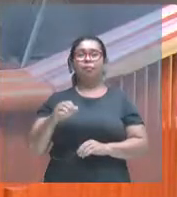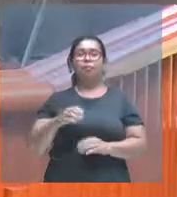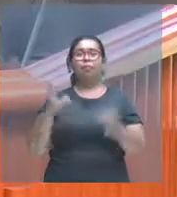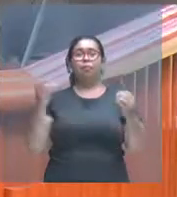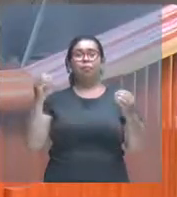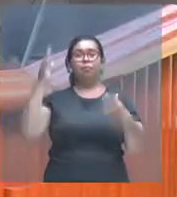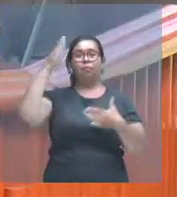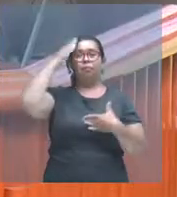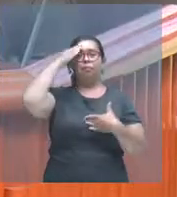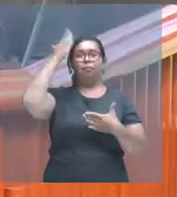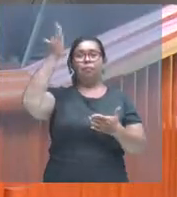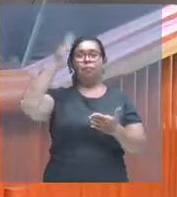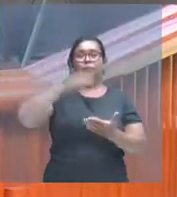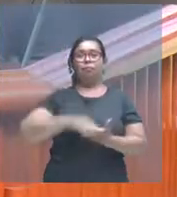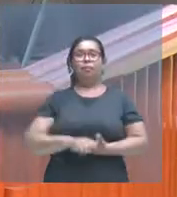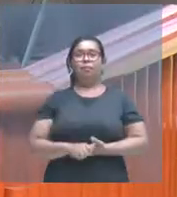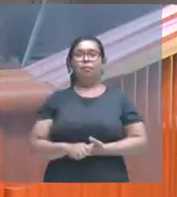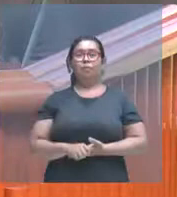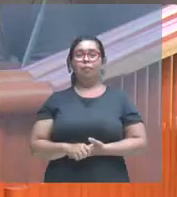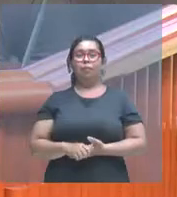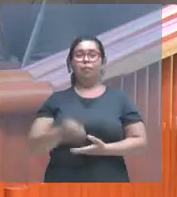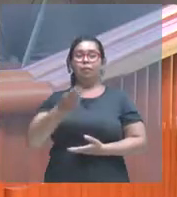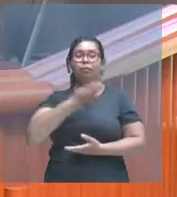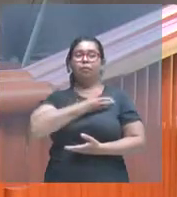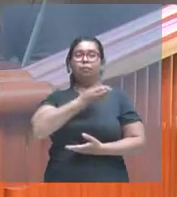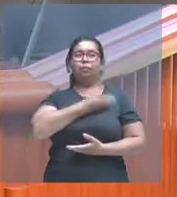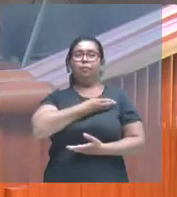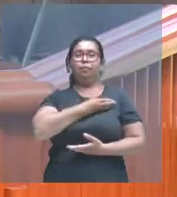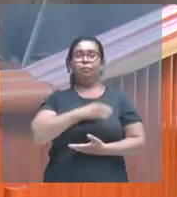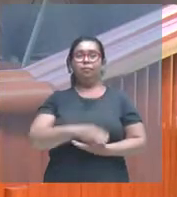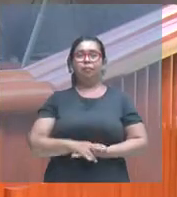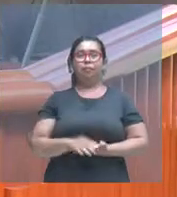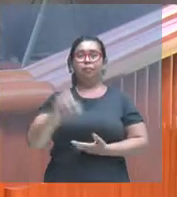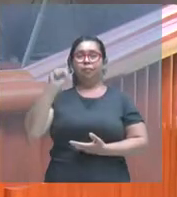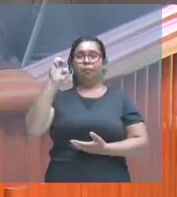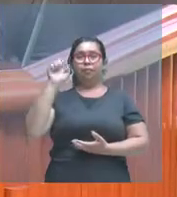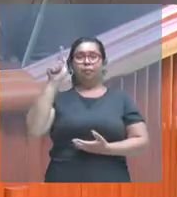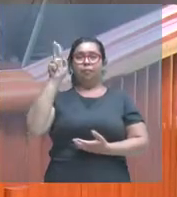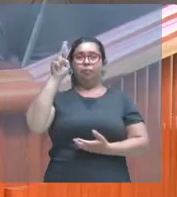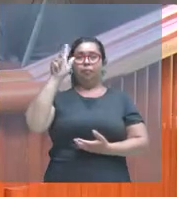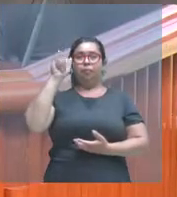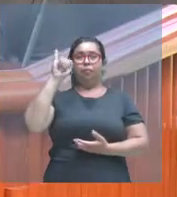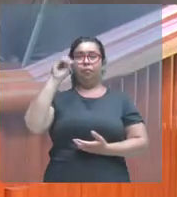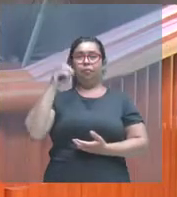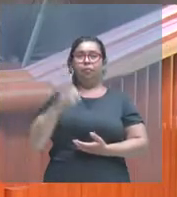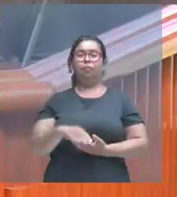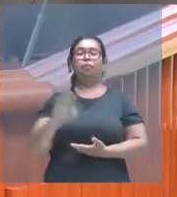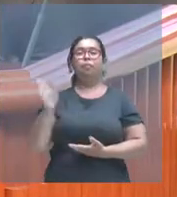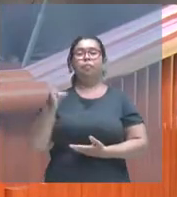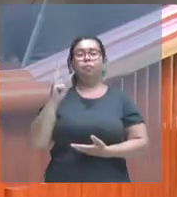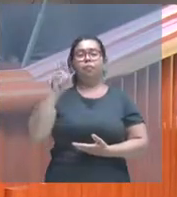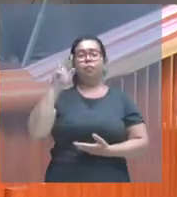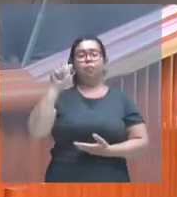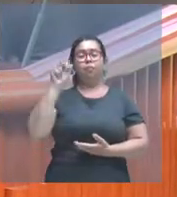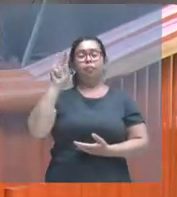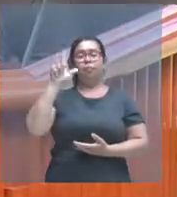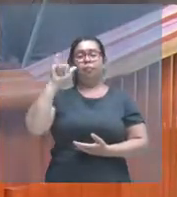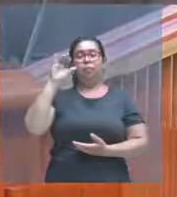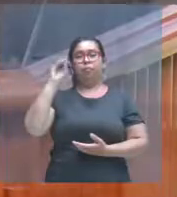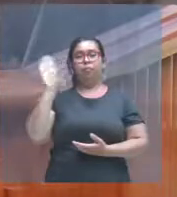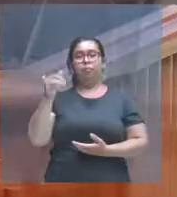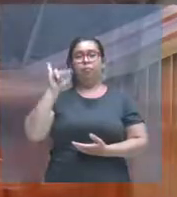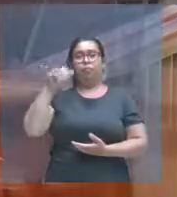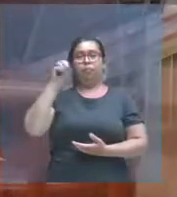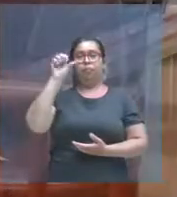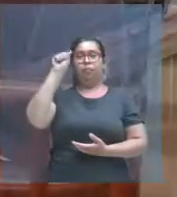obrigada. Seus amigos, Sérgio Frederico, Cristina, Gisele, Braulio, Rui, Paulo Ojeda, Zé